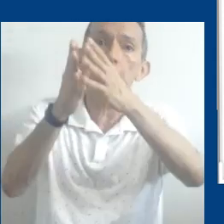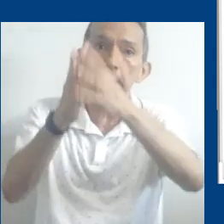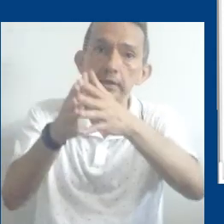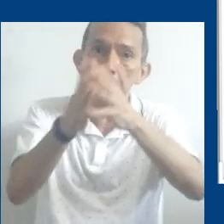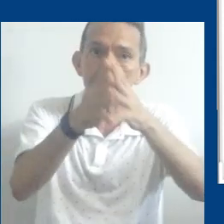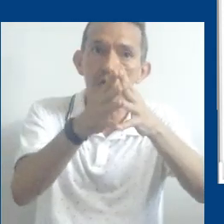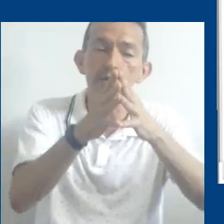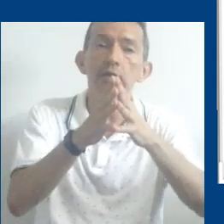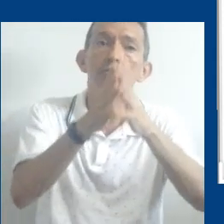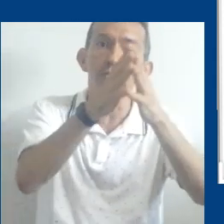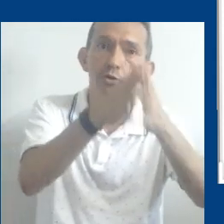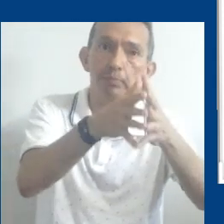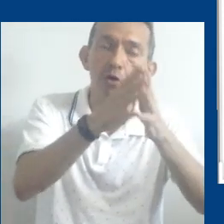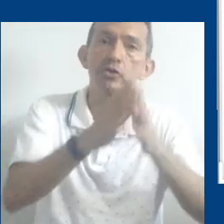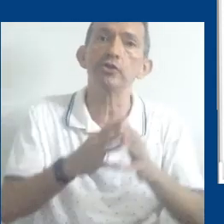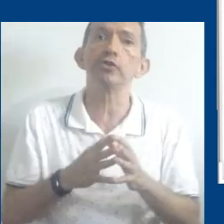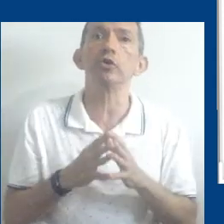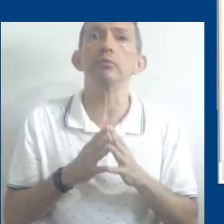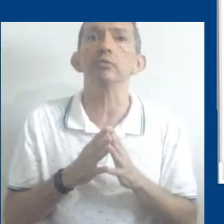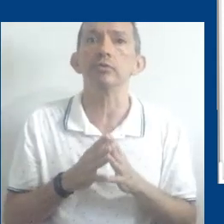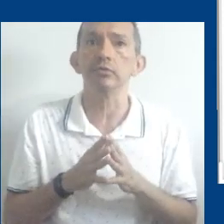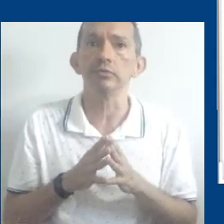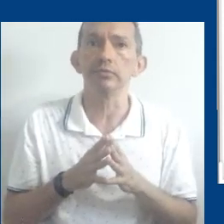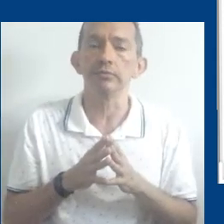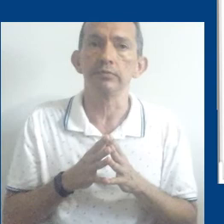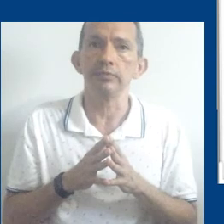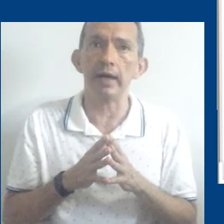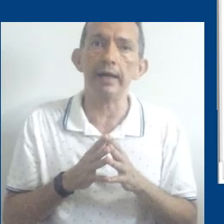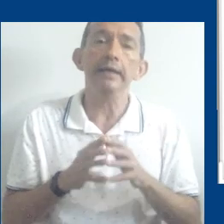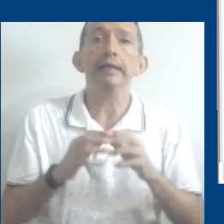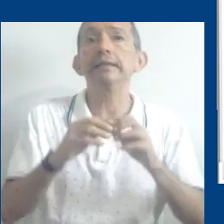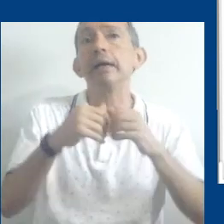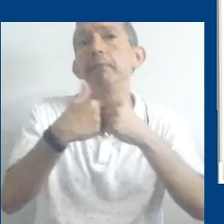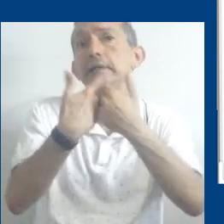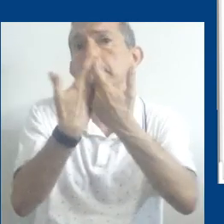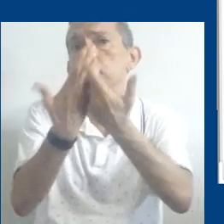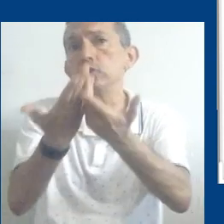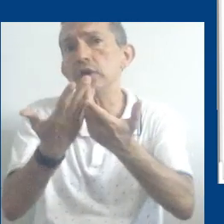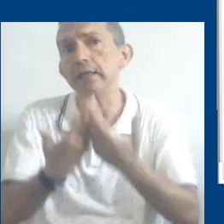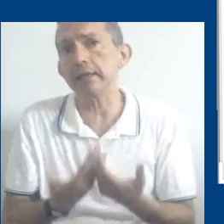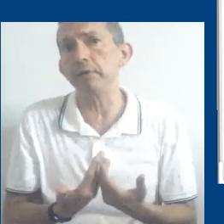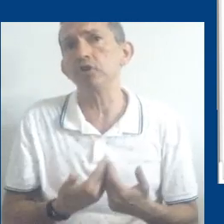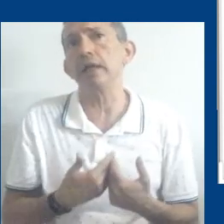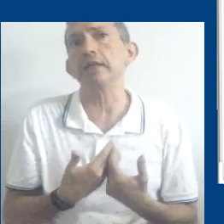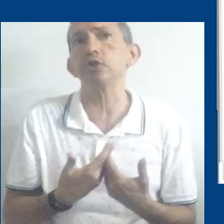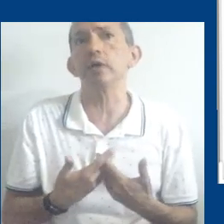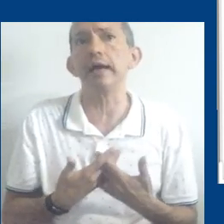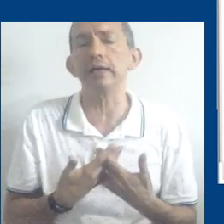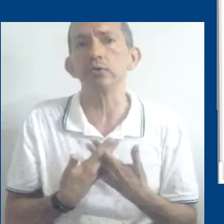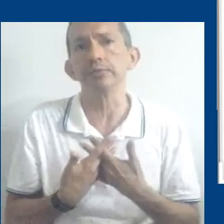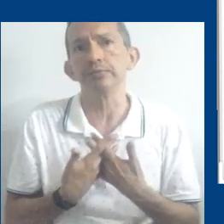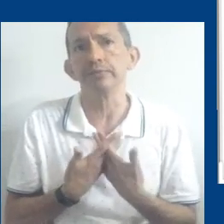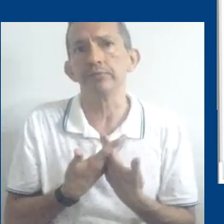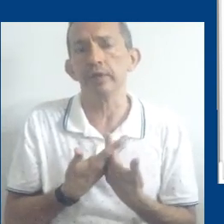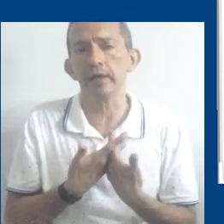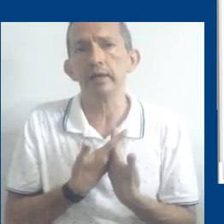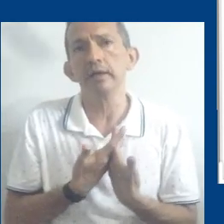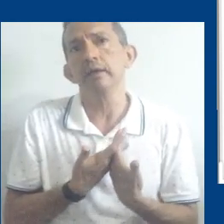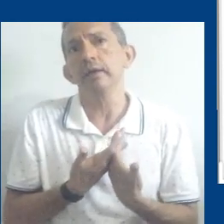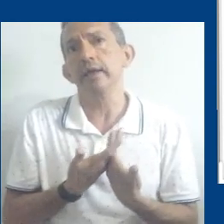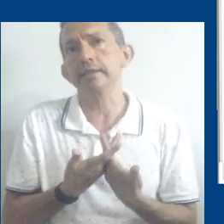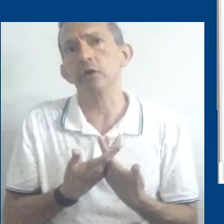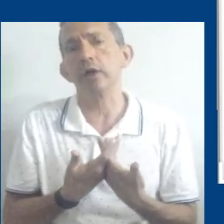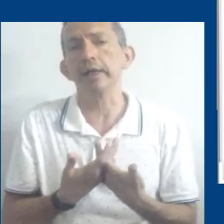aí tu pensa nos peroxissomos, tá? E também está muito diretamente relacionado,